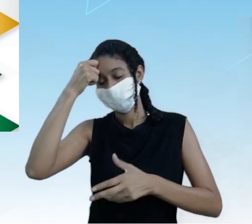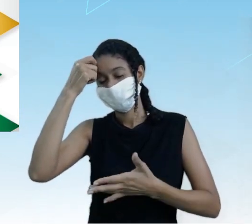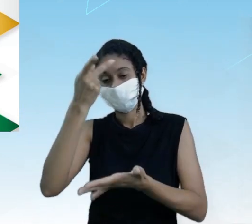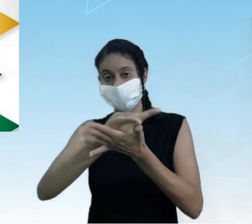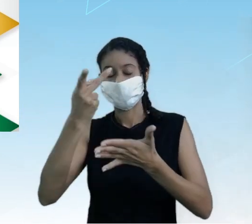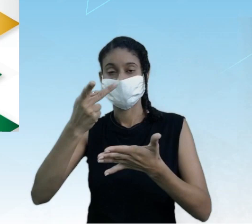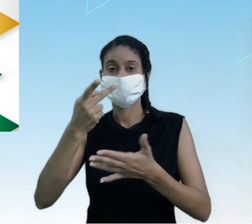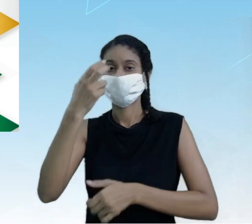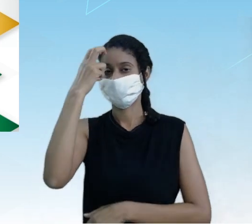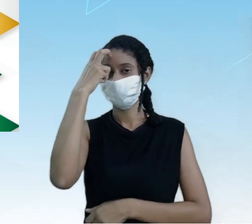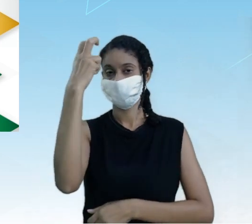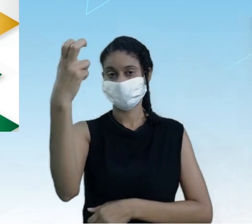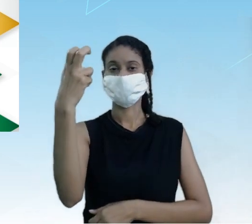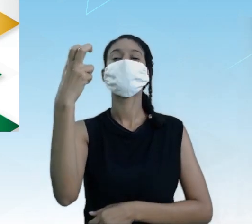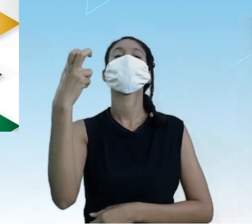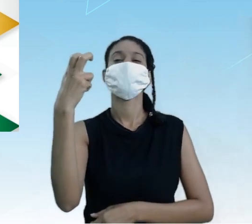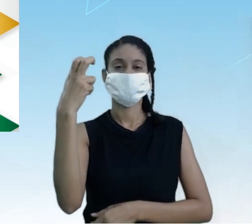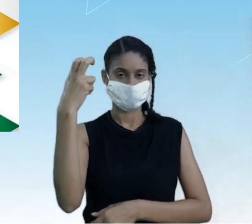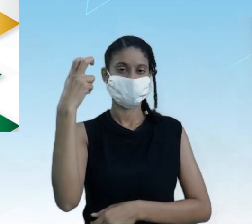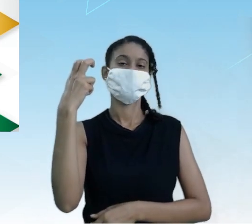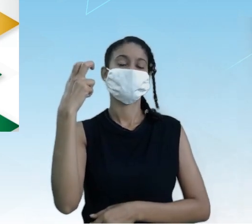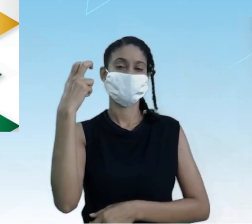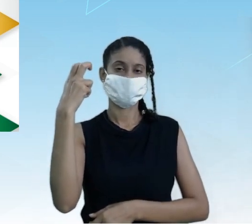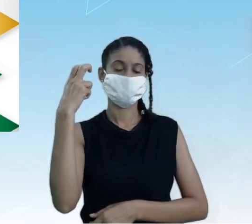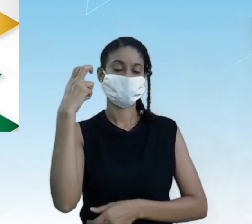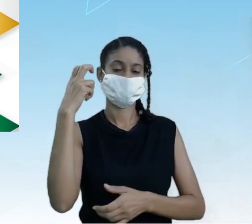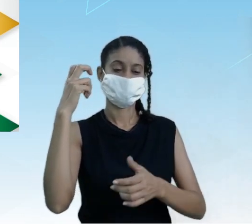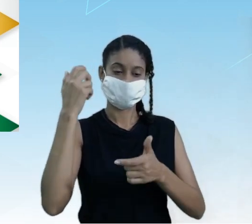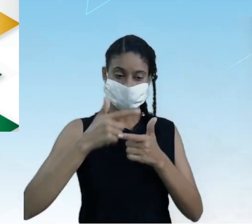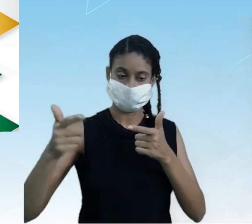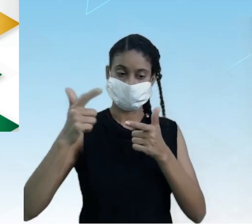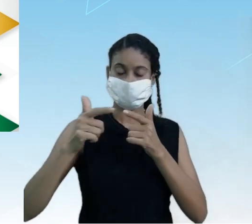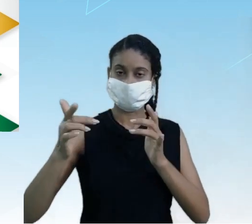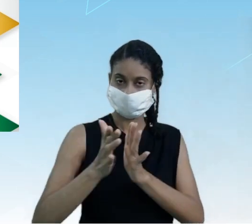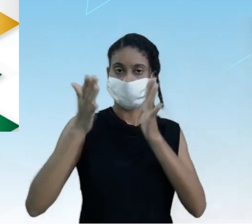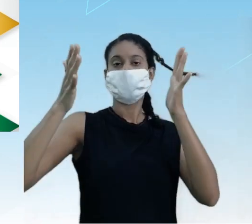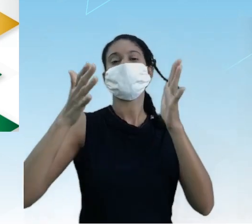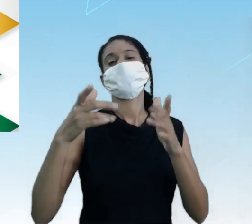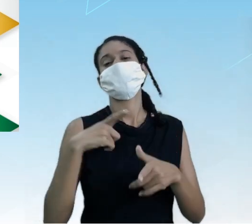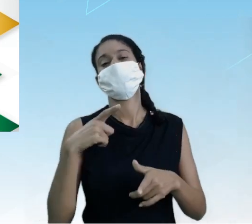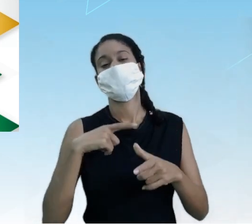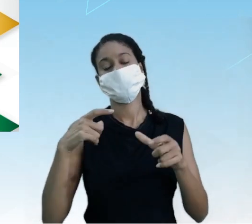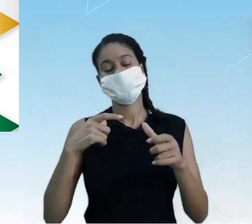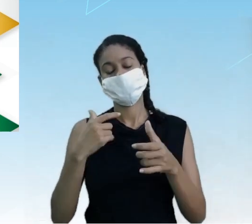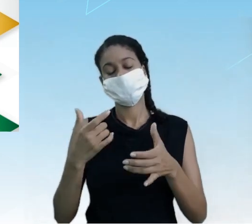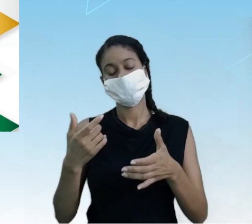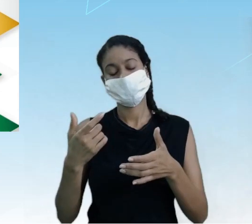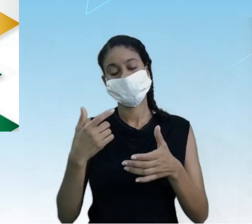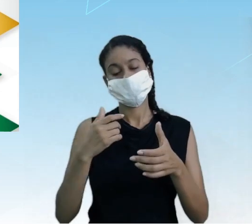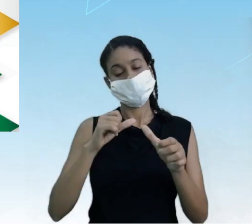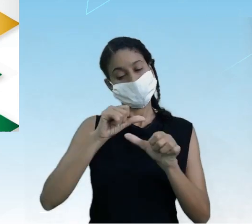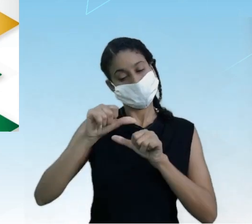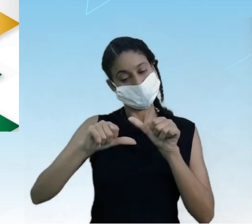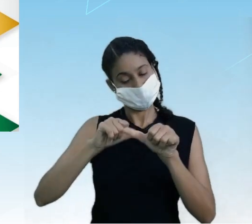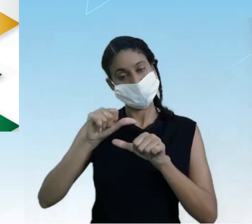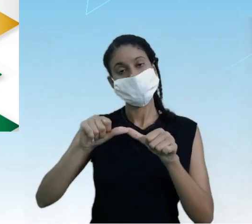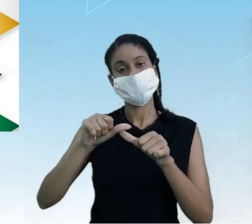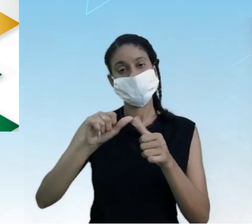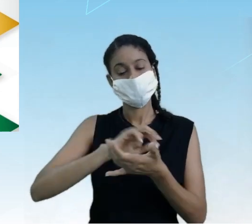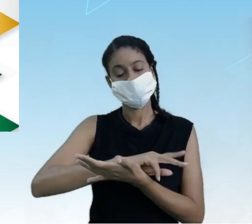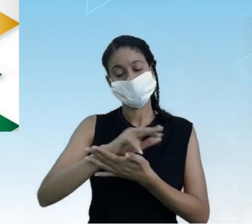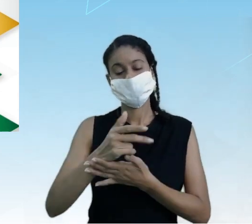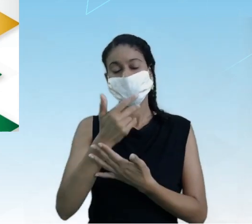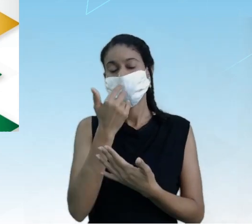choque cultural e, obviamente, nasceu essa variação do inglês. Então, no texto diz assim, ó,